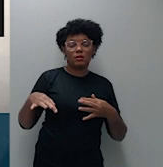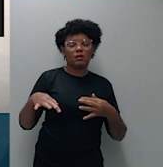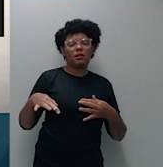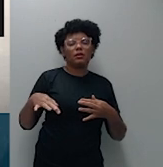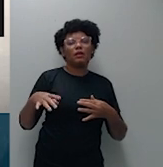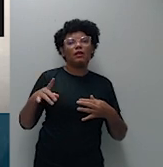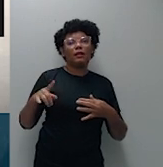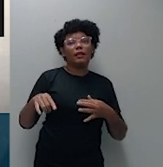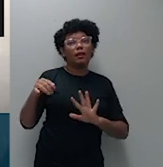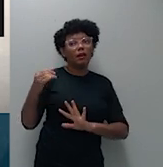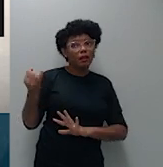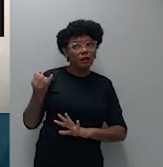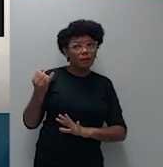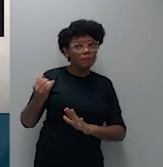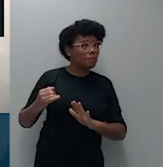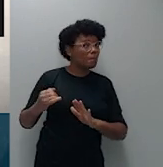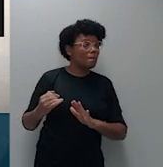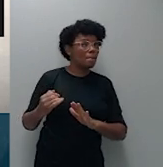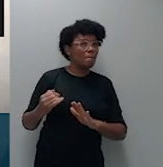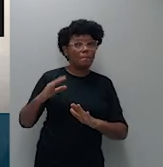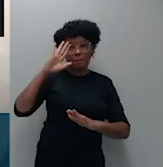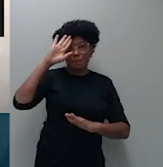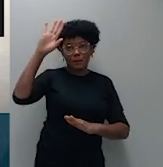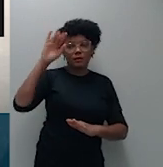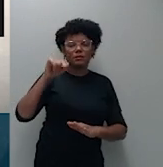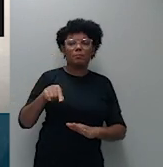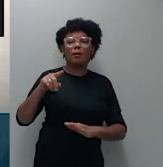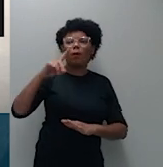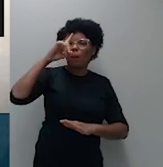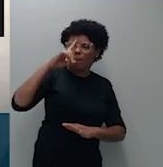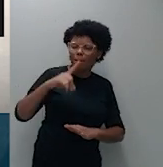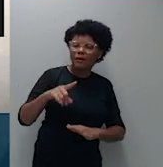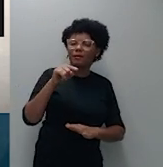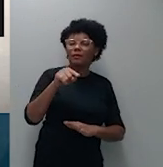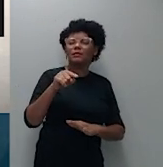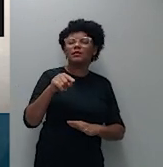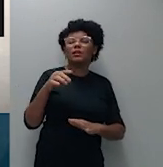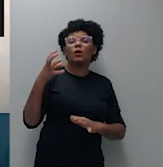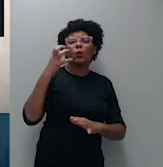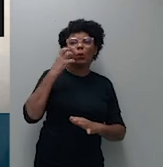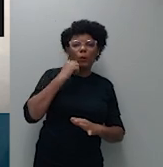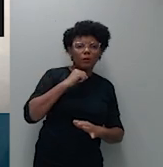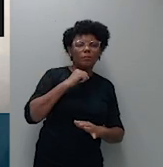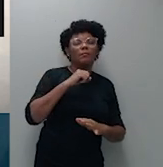da corte a provalentina sentido da concessão da ordem